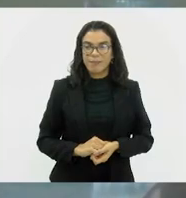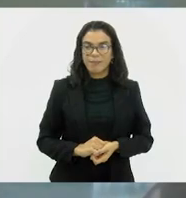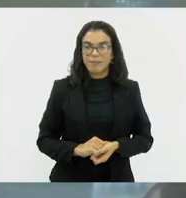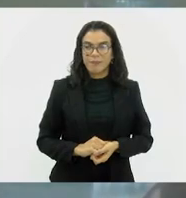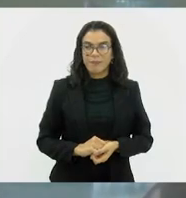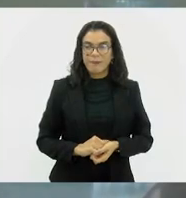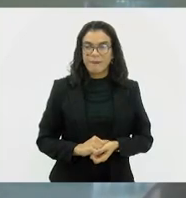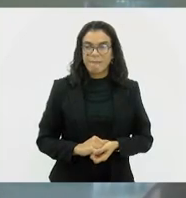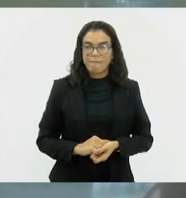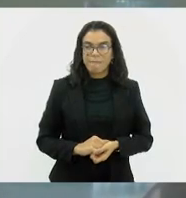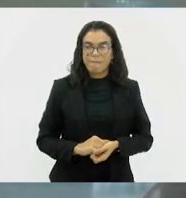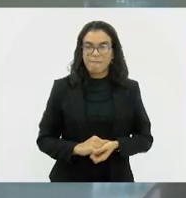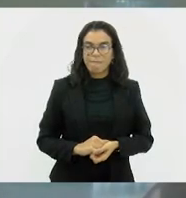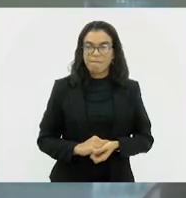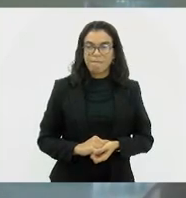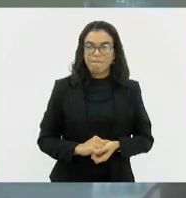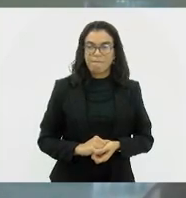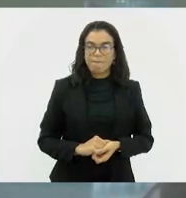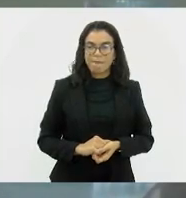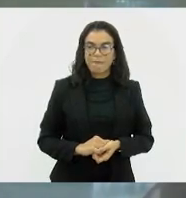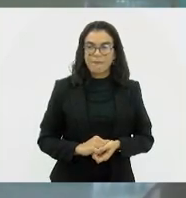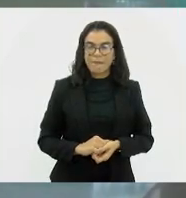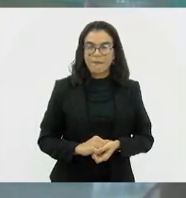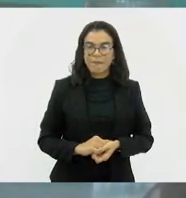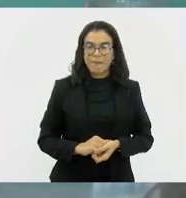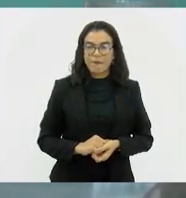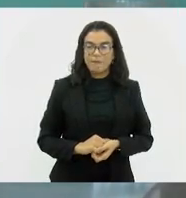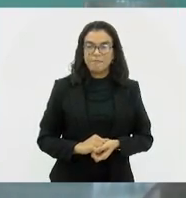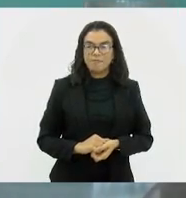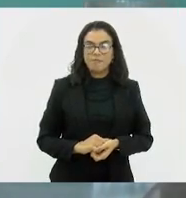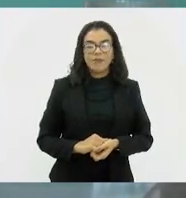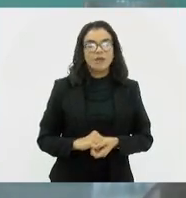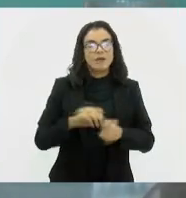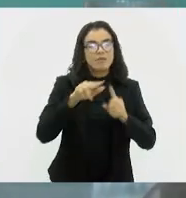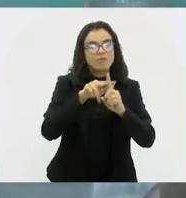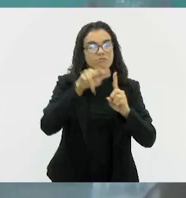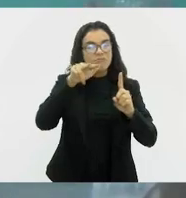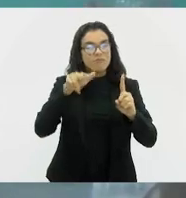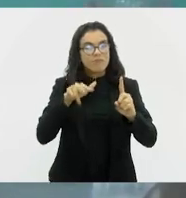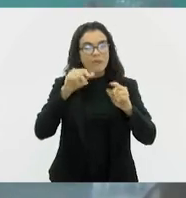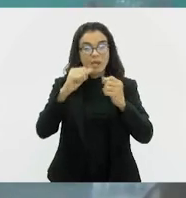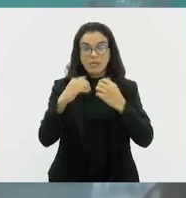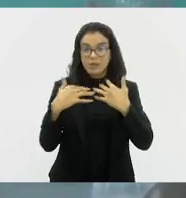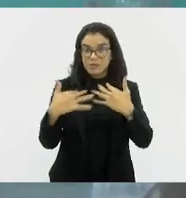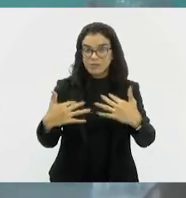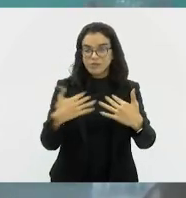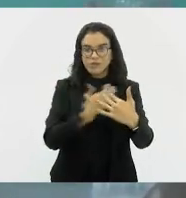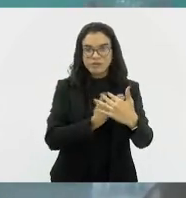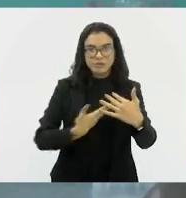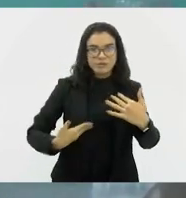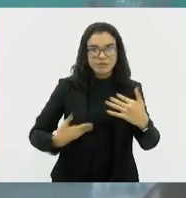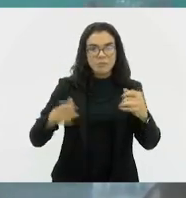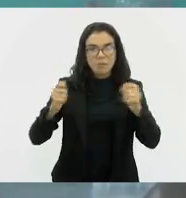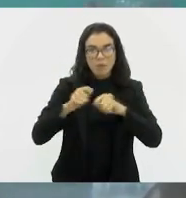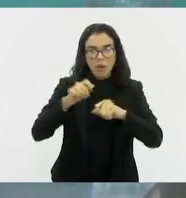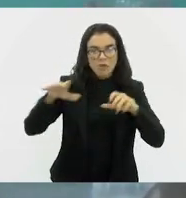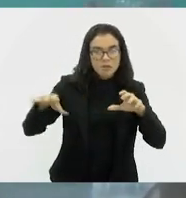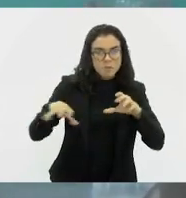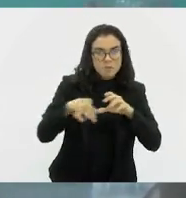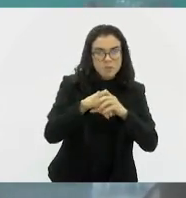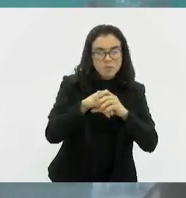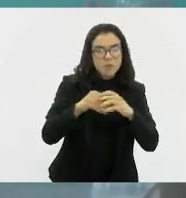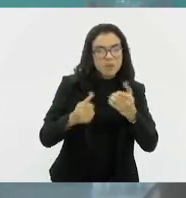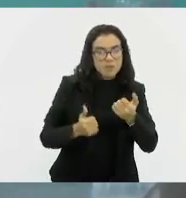Encerro minhas palavras na perspectiva de que essa audiência pública possa agregar e